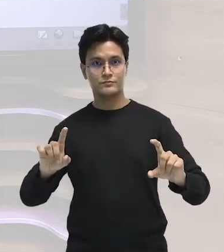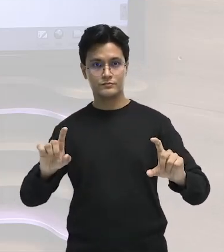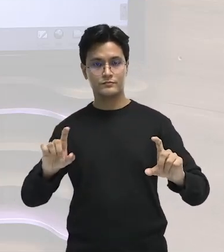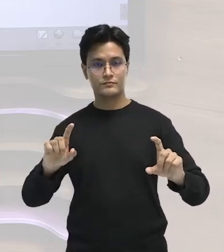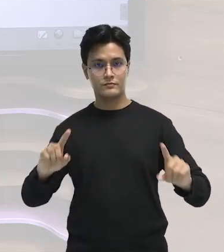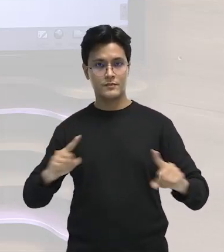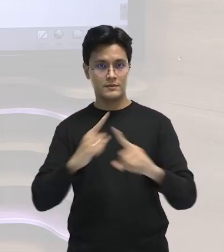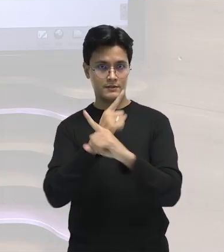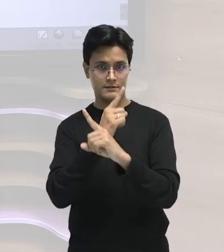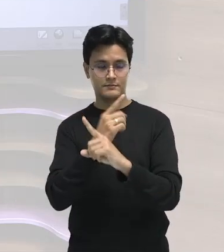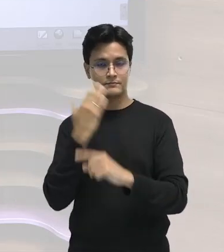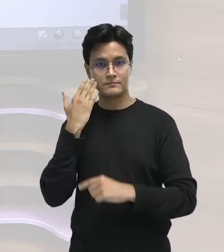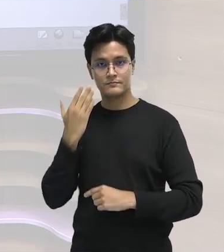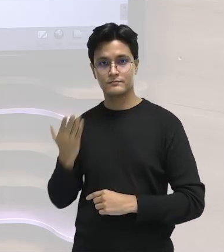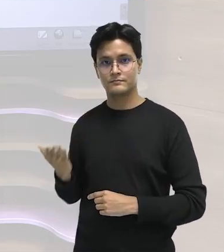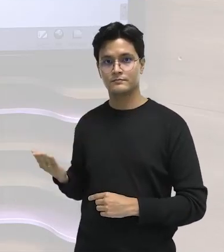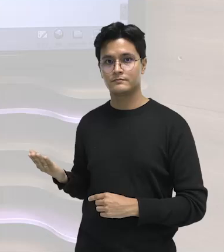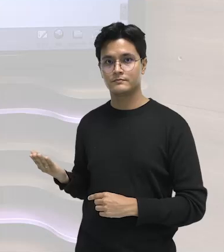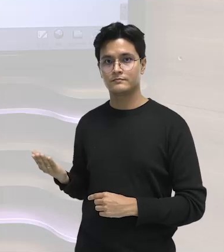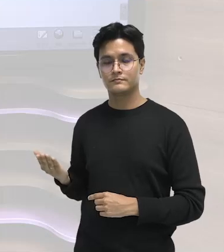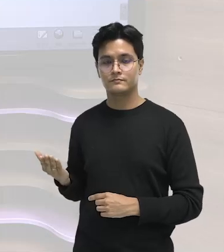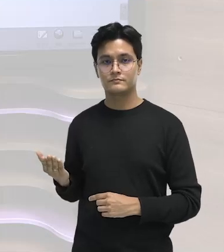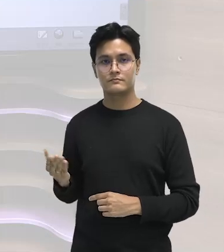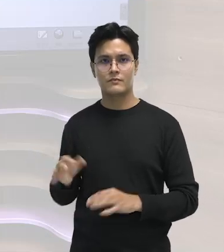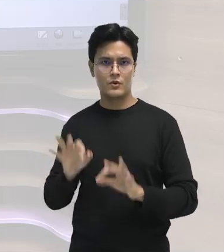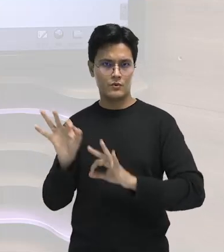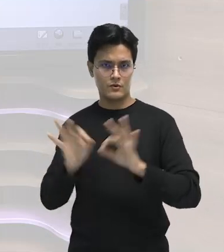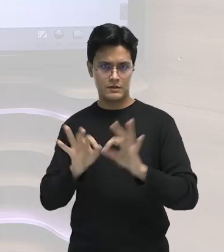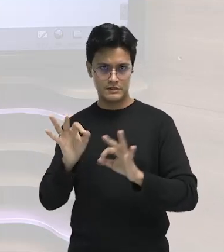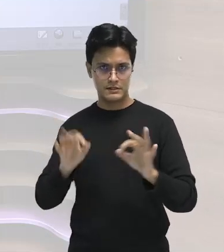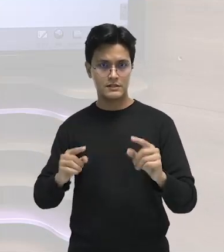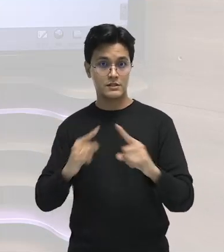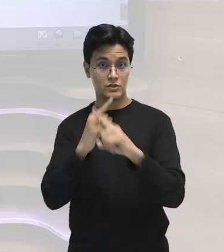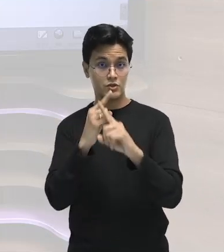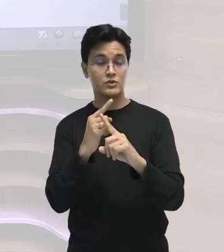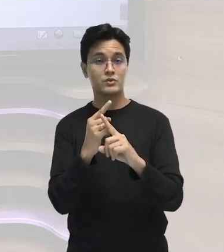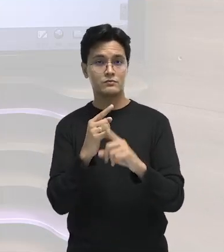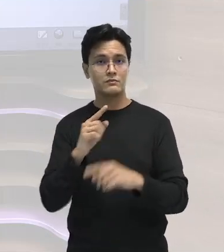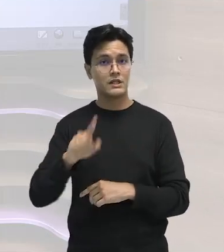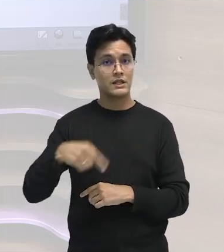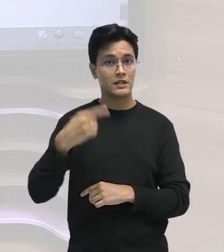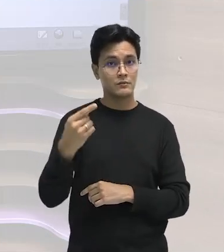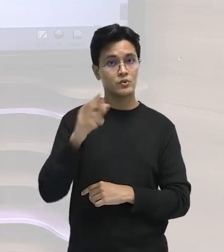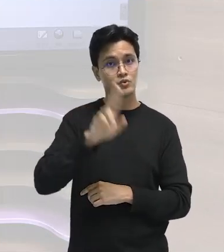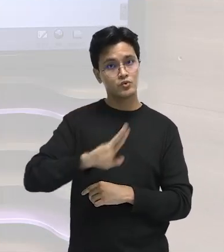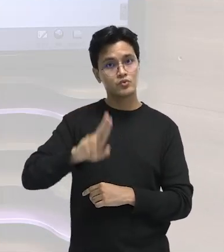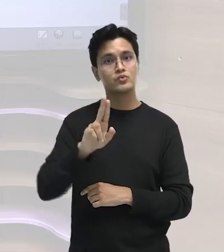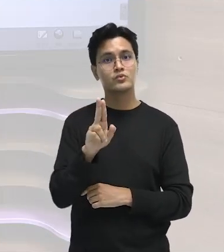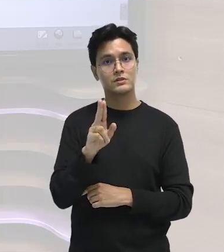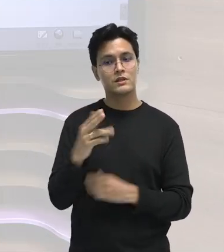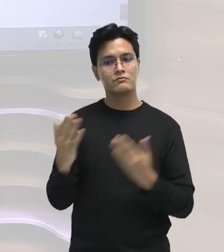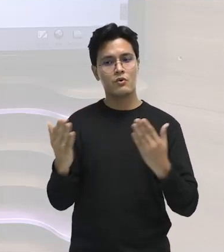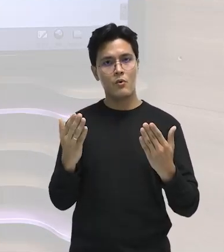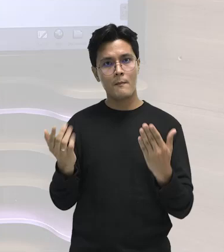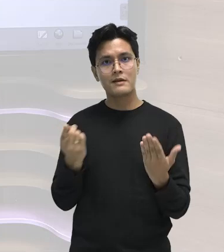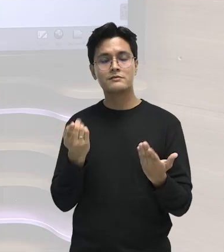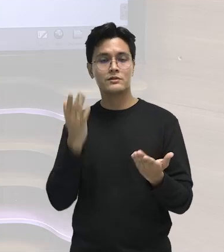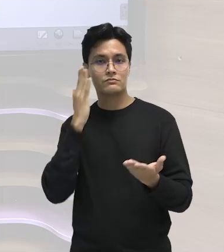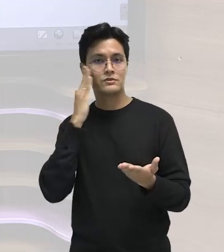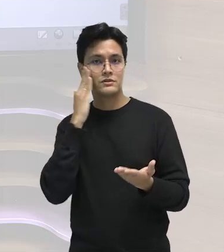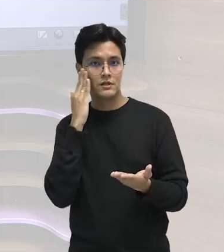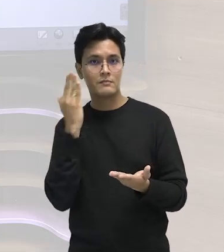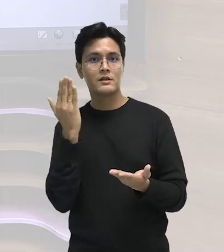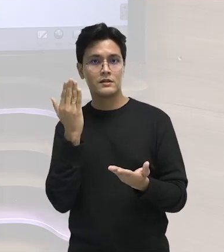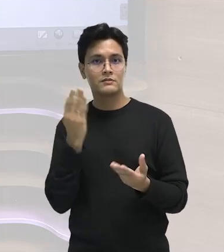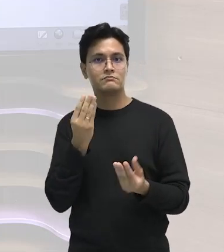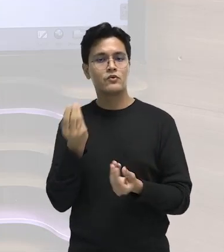estrutura da regra de 3. Tá? A gente monta essa estrutura. Em seguida, a gente usa a proporção para fazer,